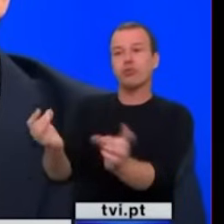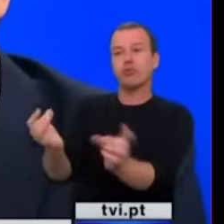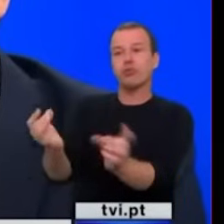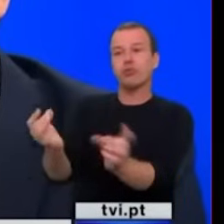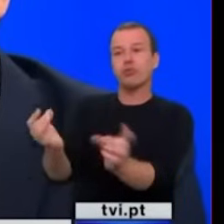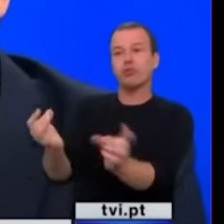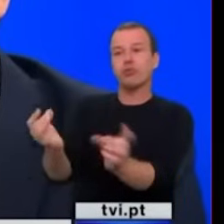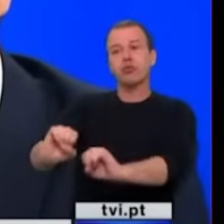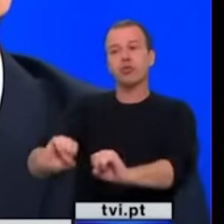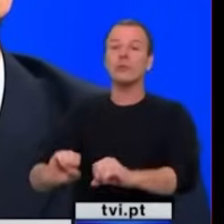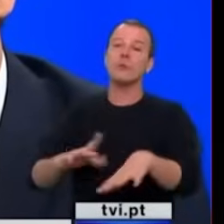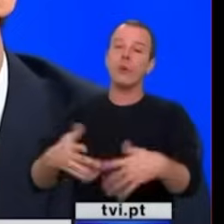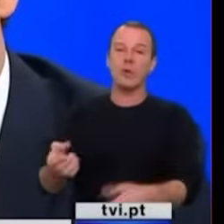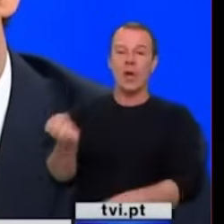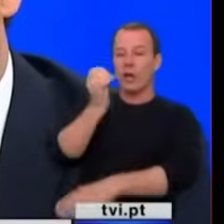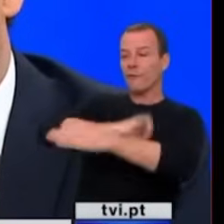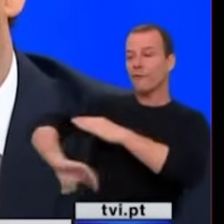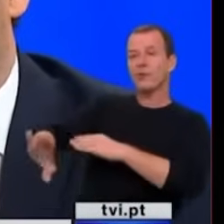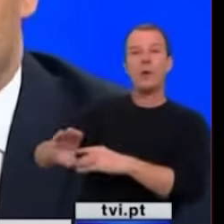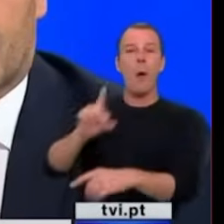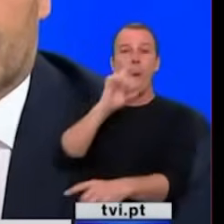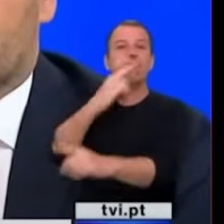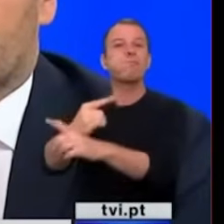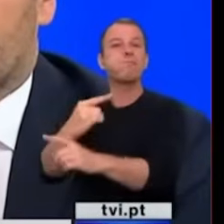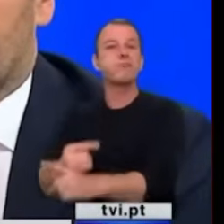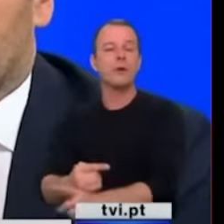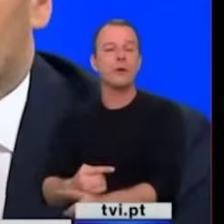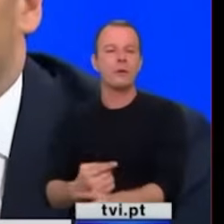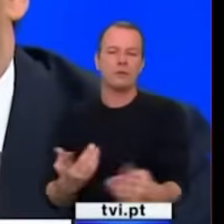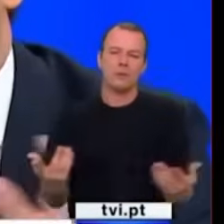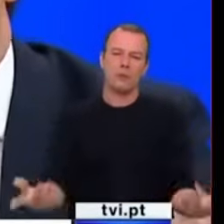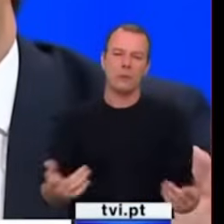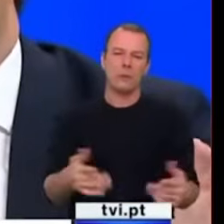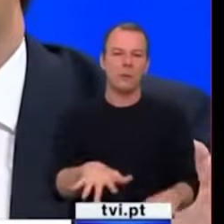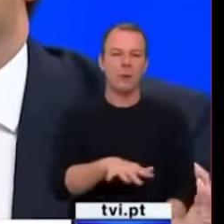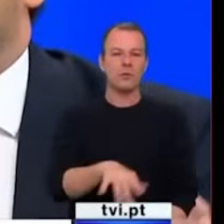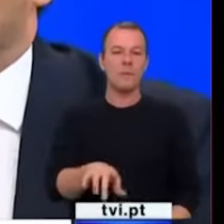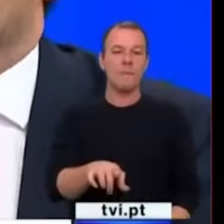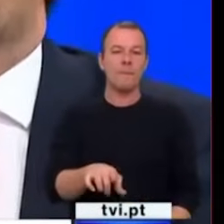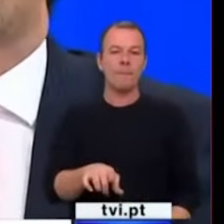agoraa estamos bem port nós temos no noss